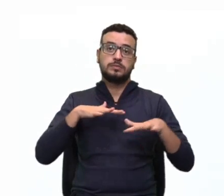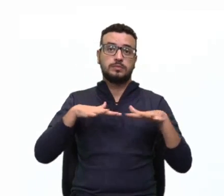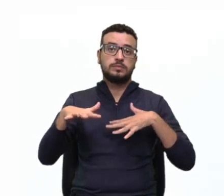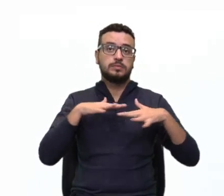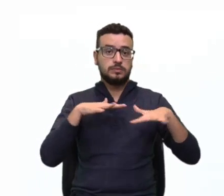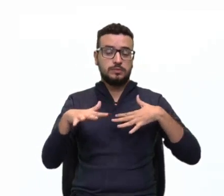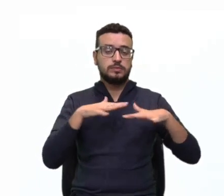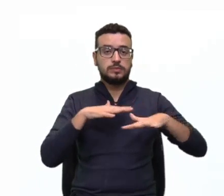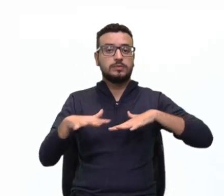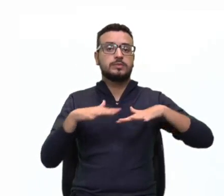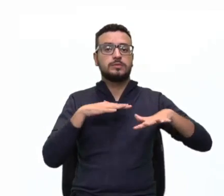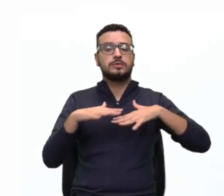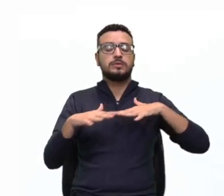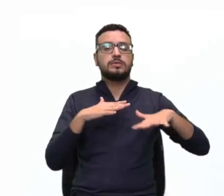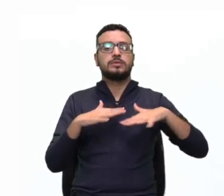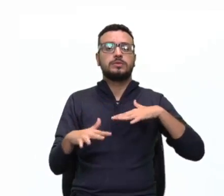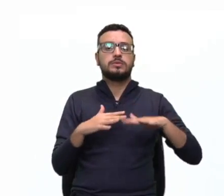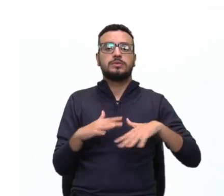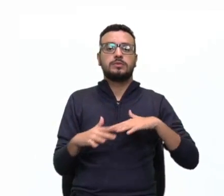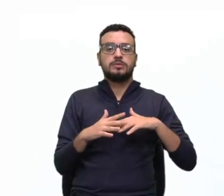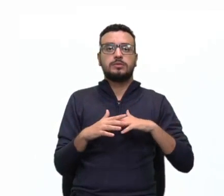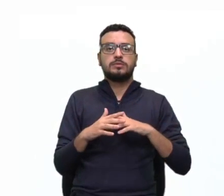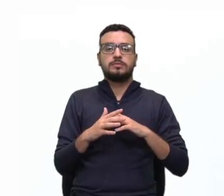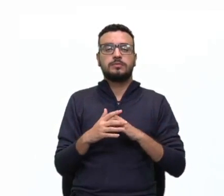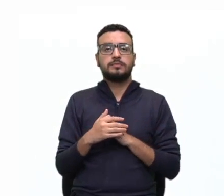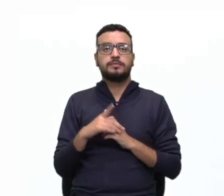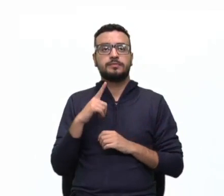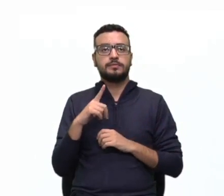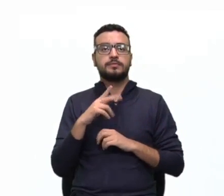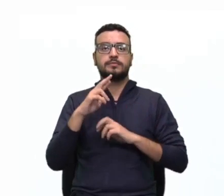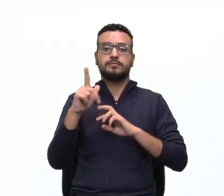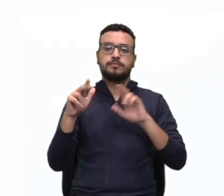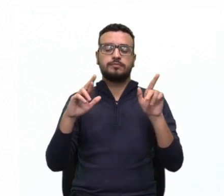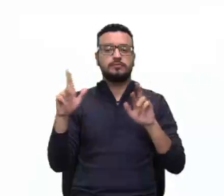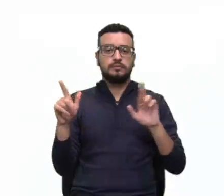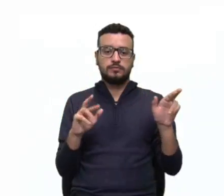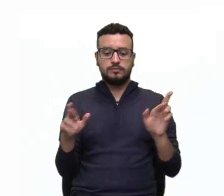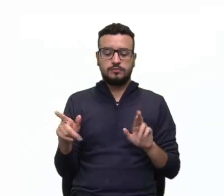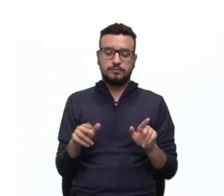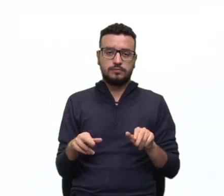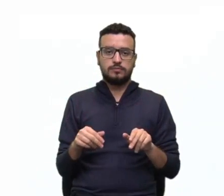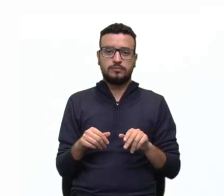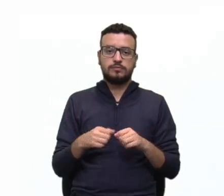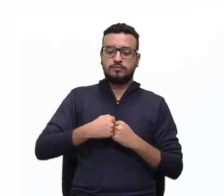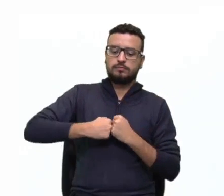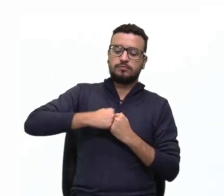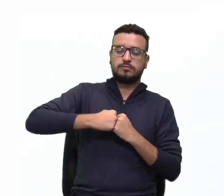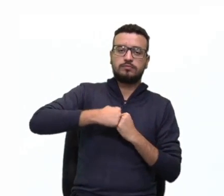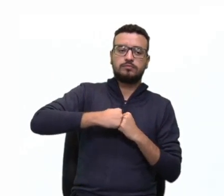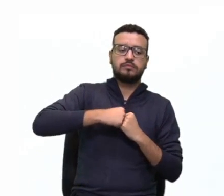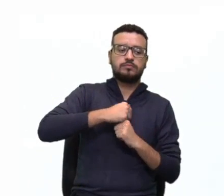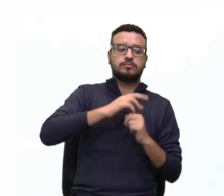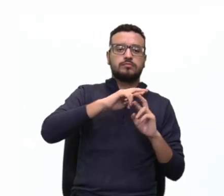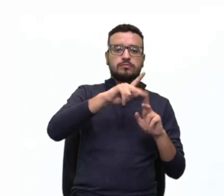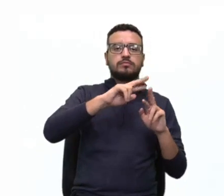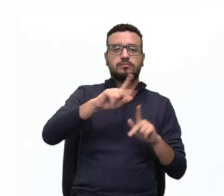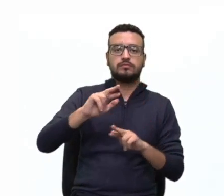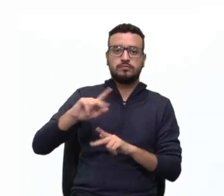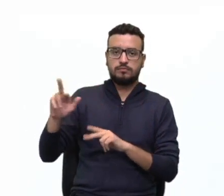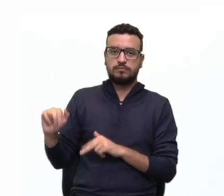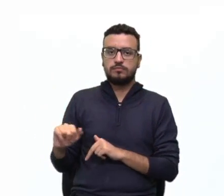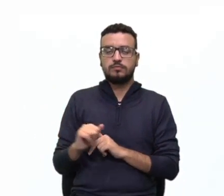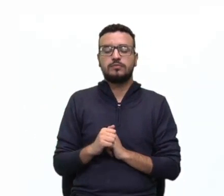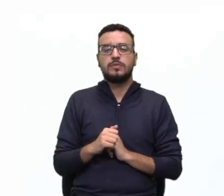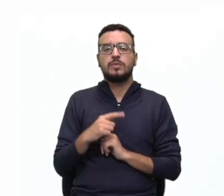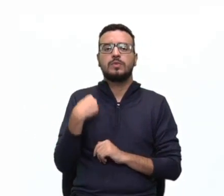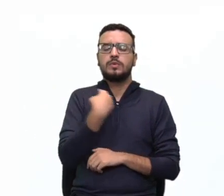a grande mobilidade, que vai diferenciar um tipo de articulação da outra. Quando a gente